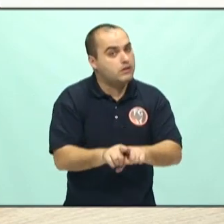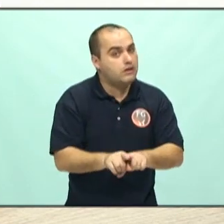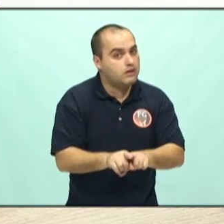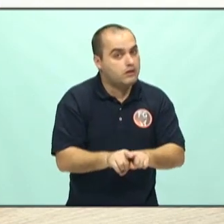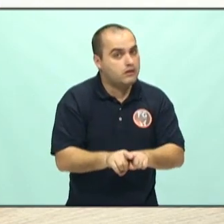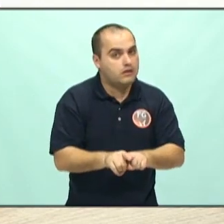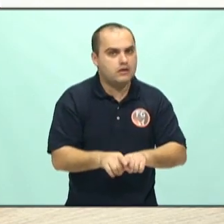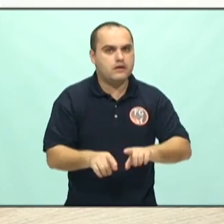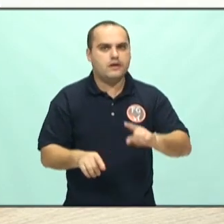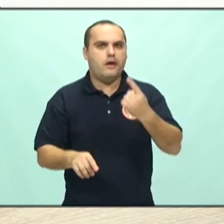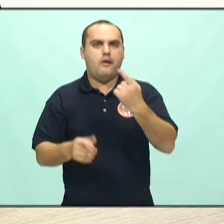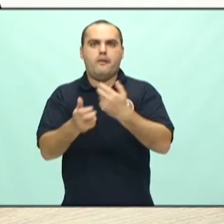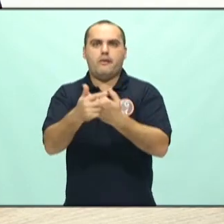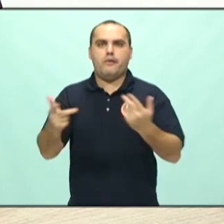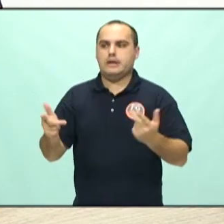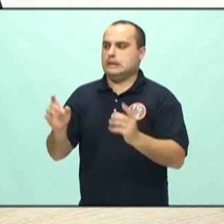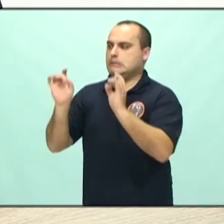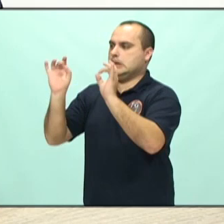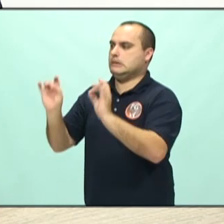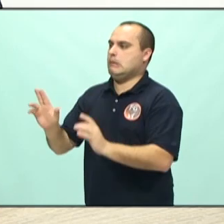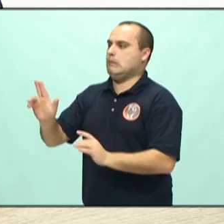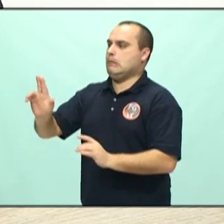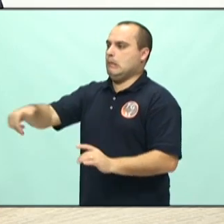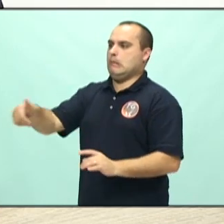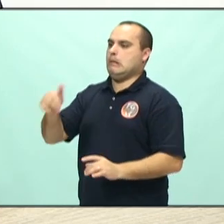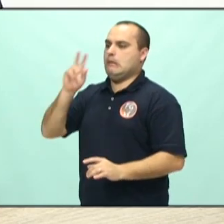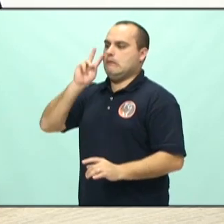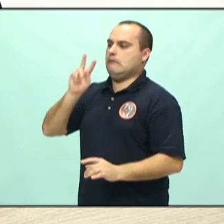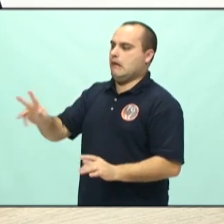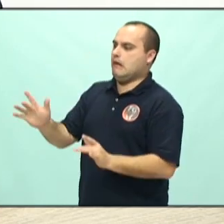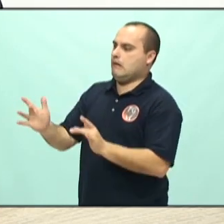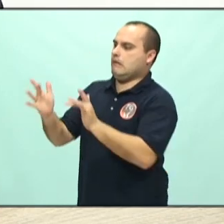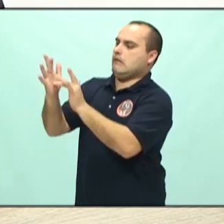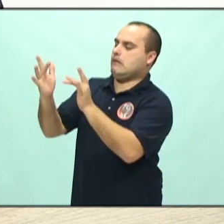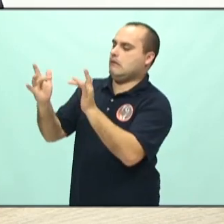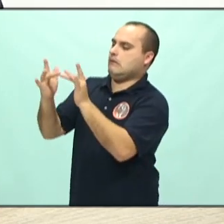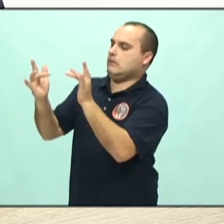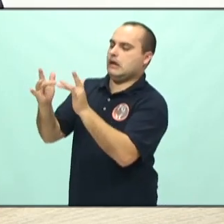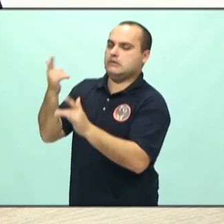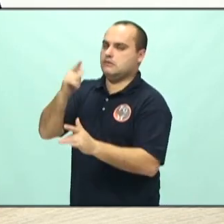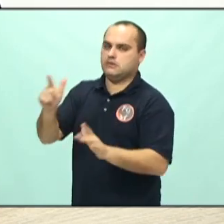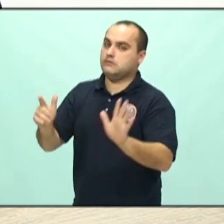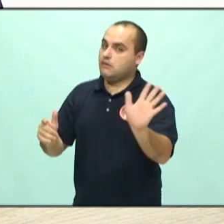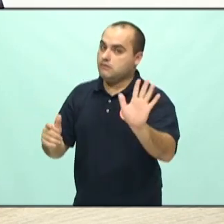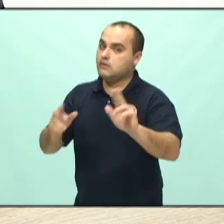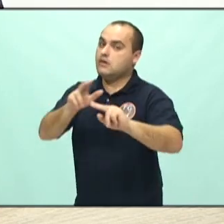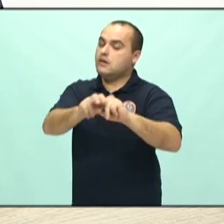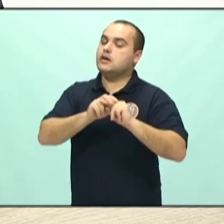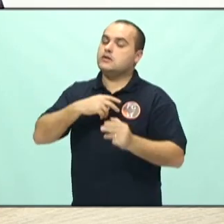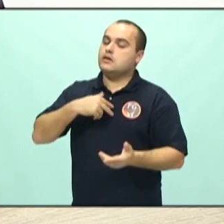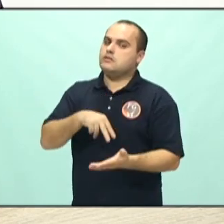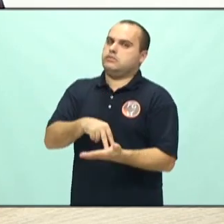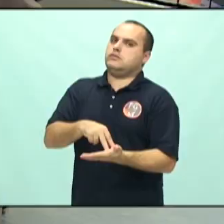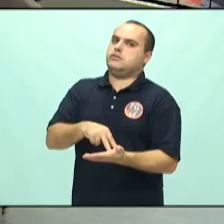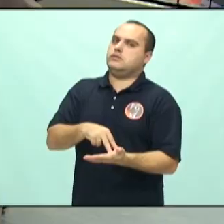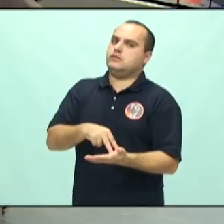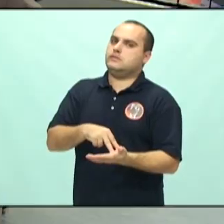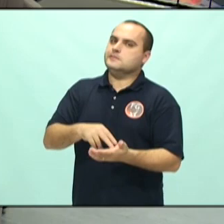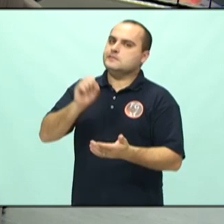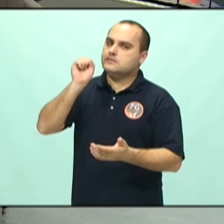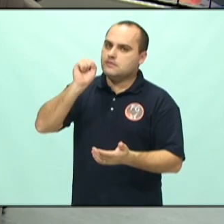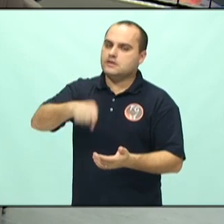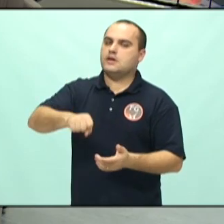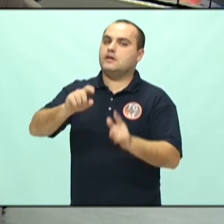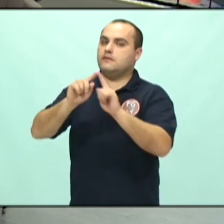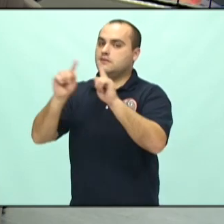há algo fechado. Então, por isso que nós defendo e vou sempre defender a manutenção da estabilidade do